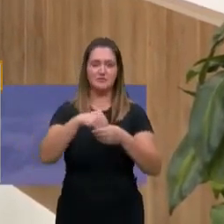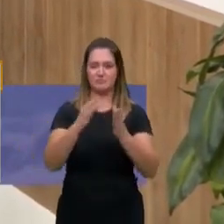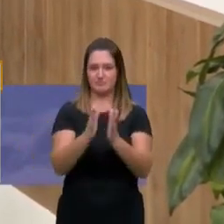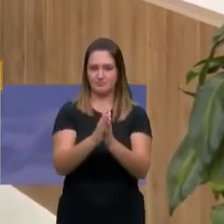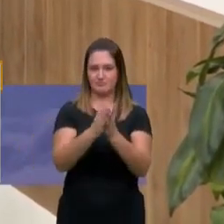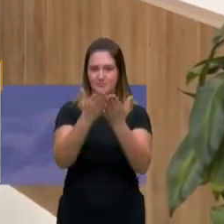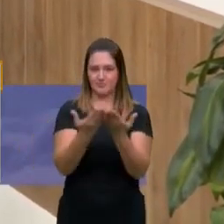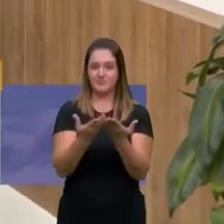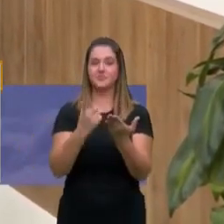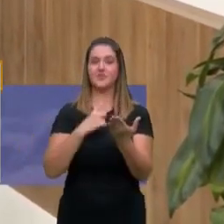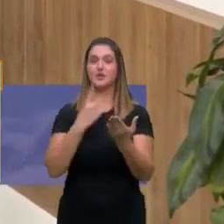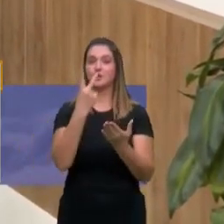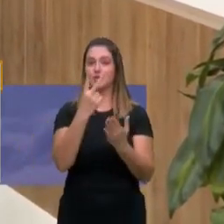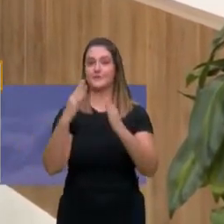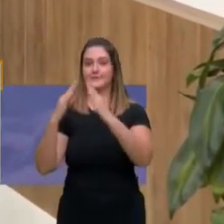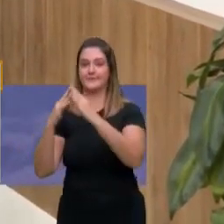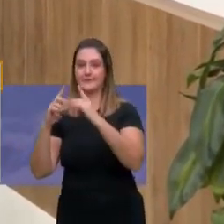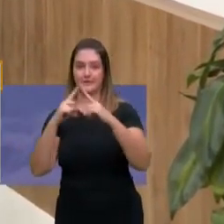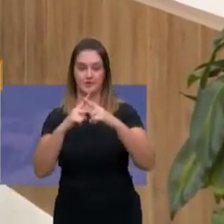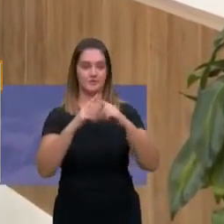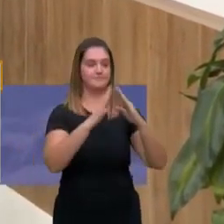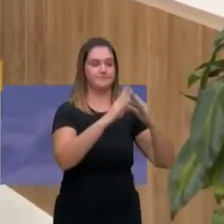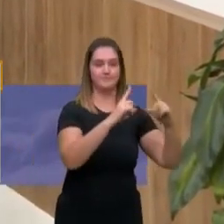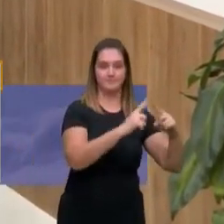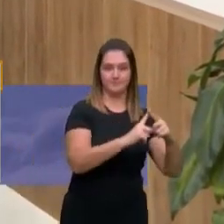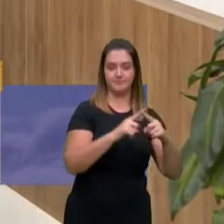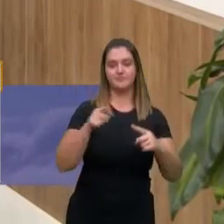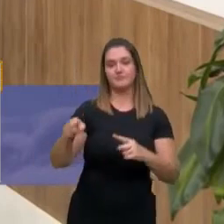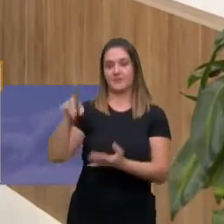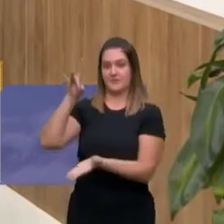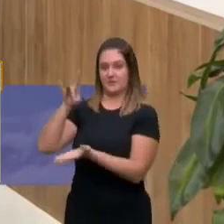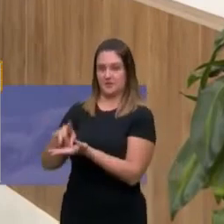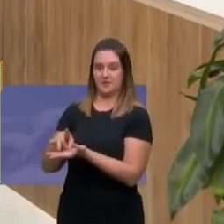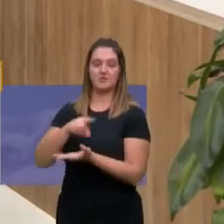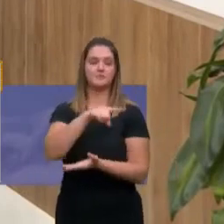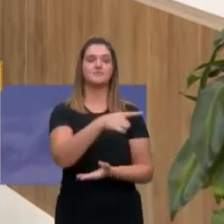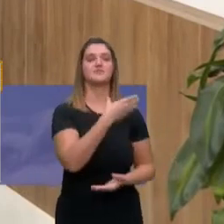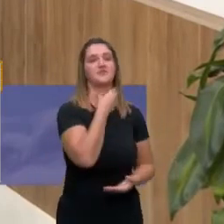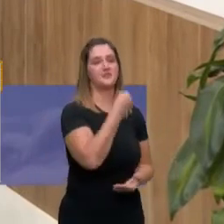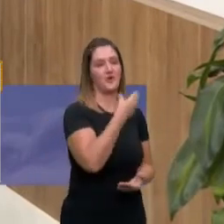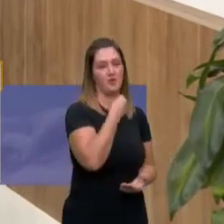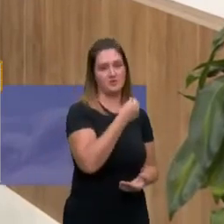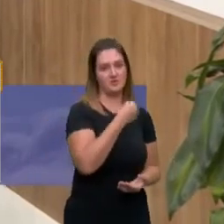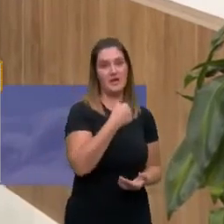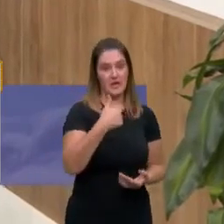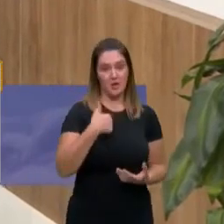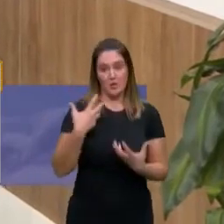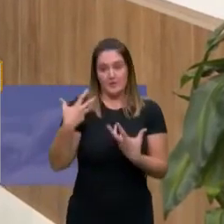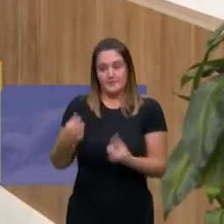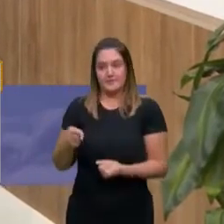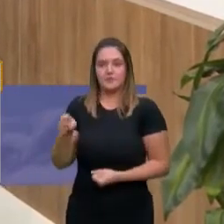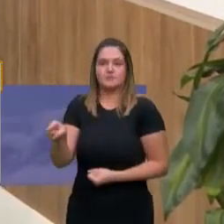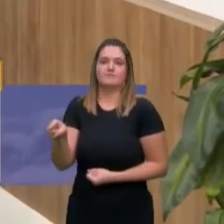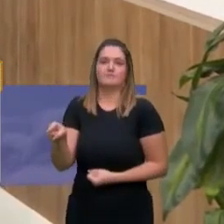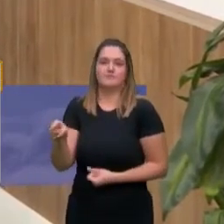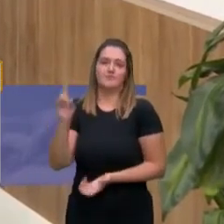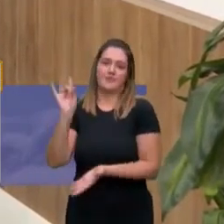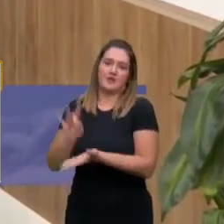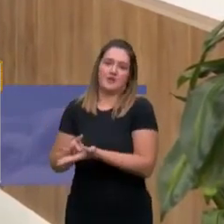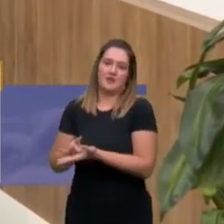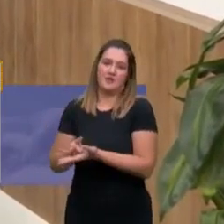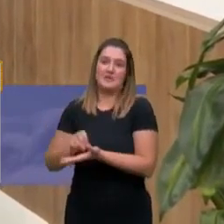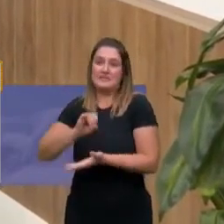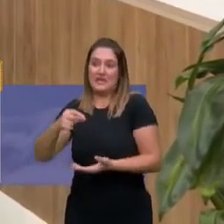verdadeira e a falsa. Eu escolhi que eu quero fazer parte da igreja verdadeira, mesmo que eu tenha que abandonar alguma